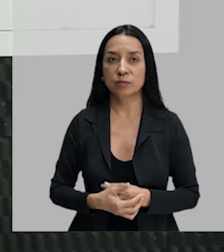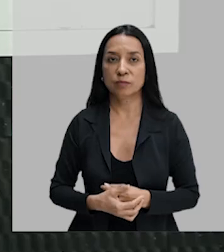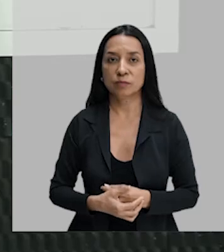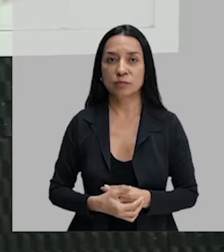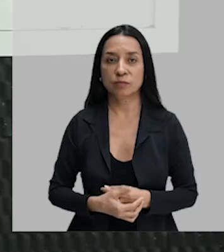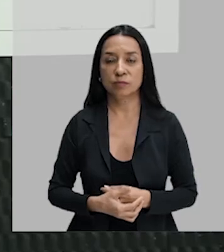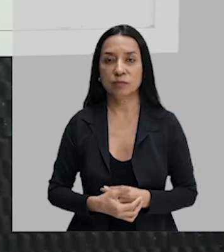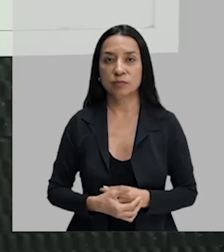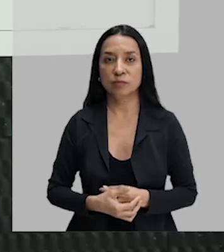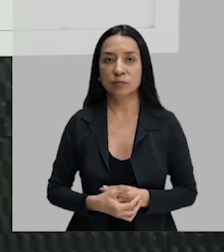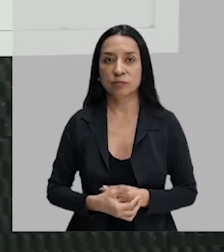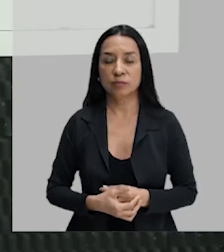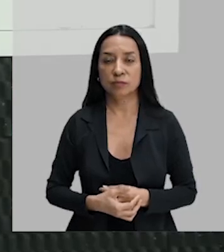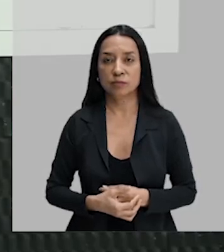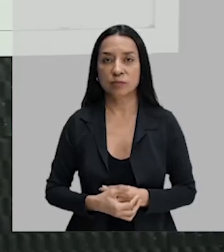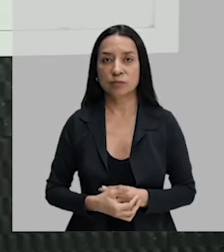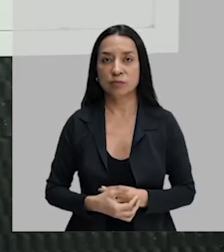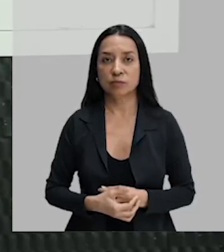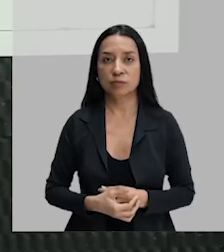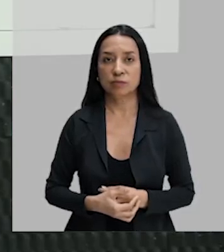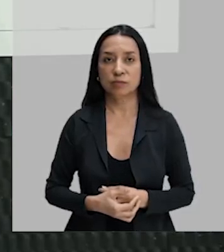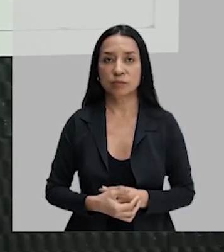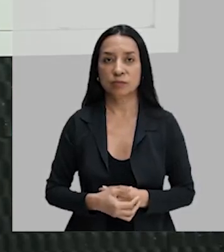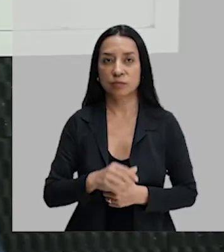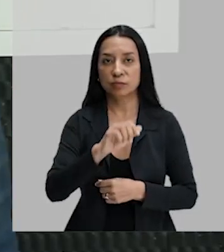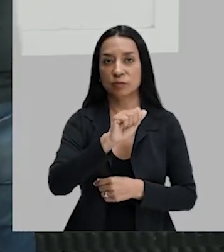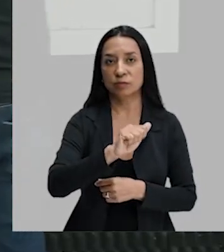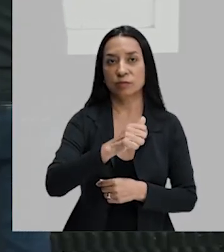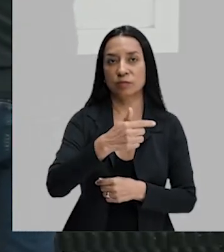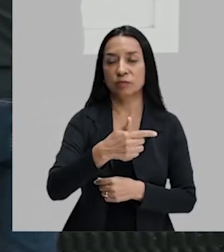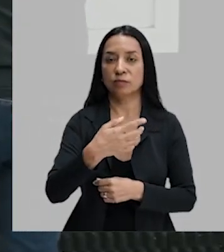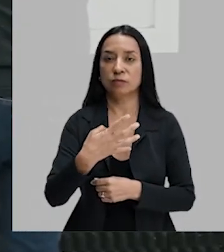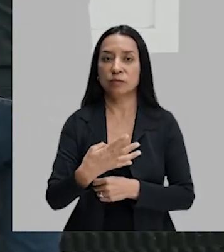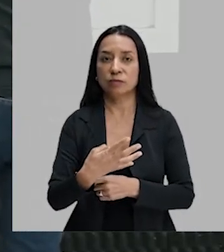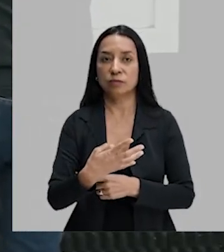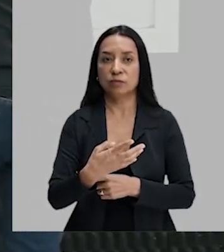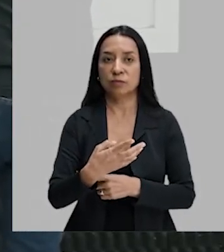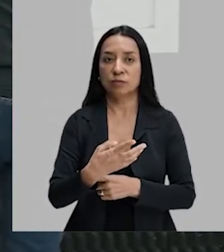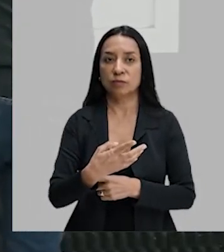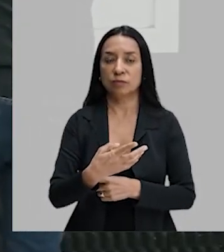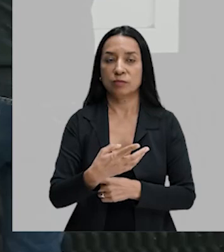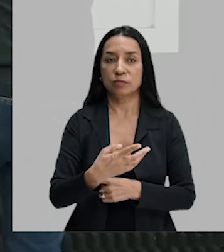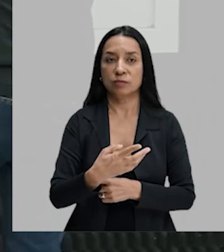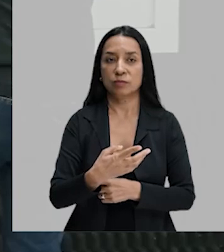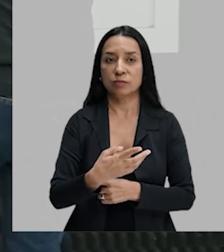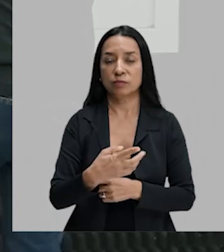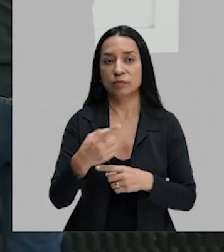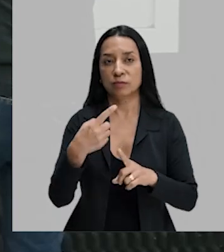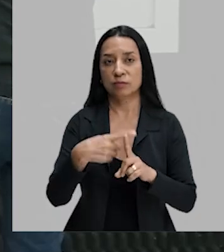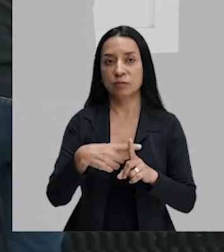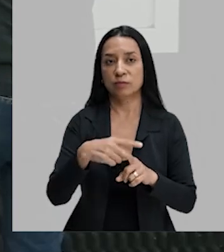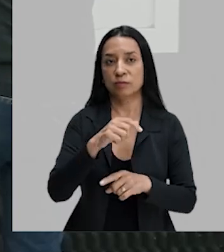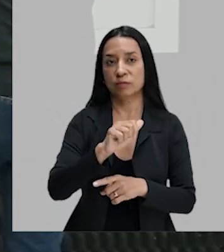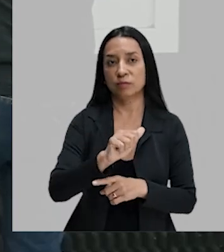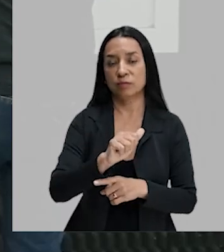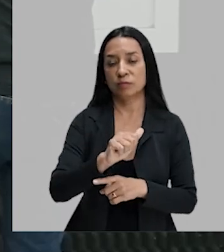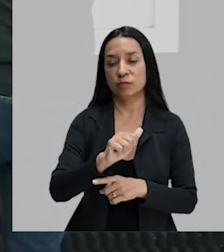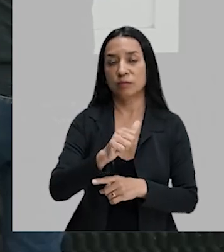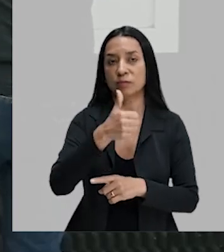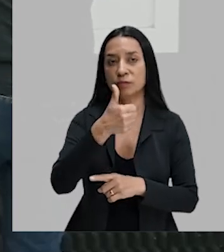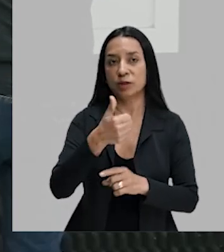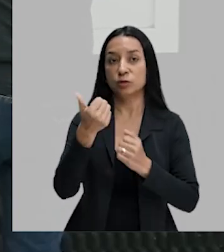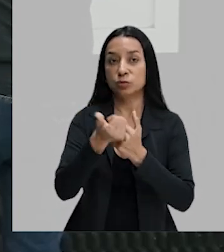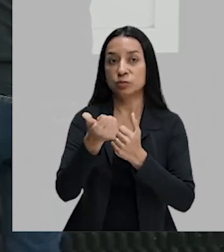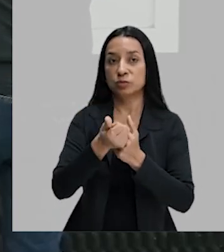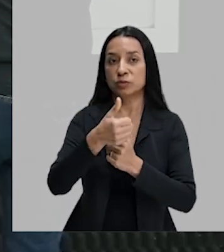ó tá vai ser o elemento a dois quatro Então mas ó dois quatro vale um multiplicado por